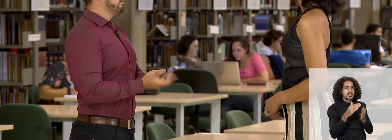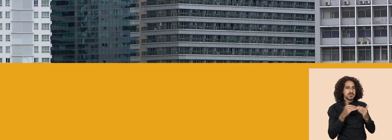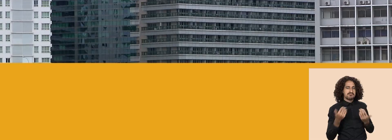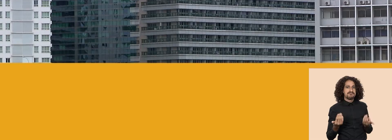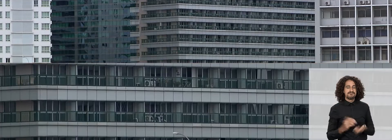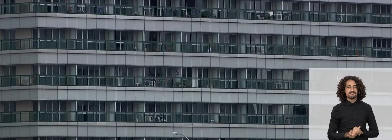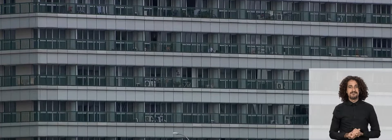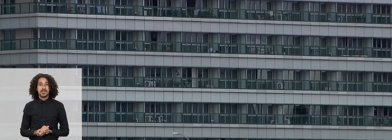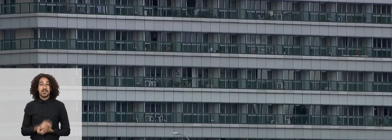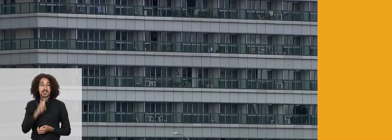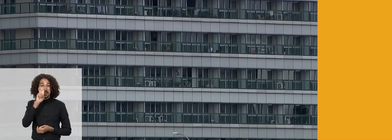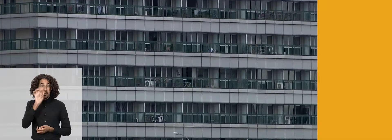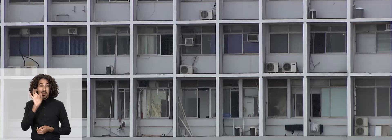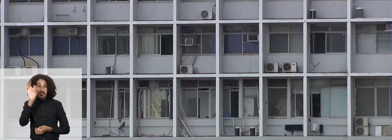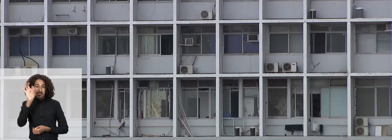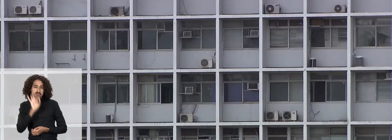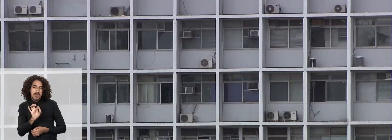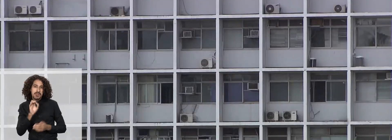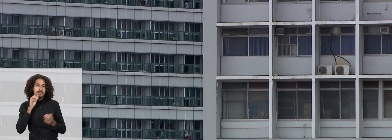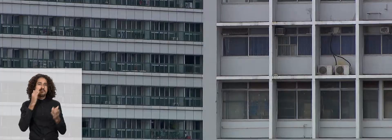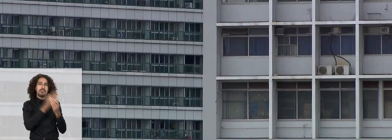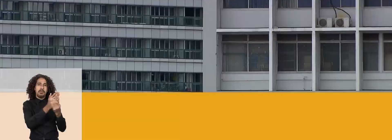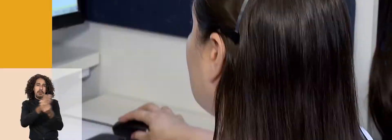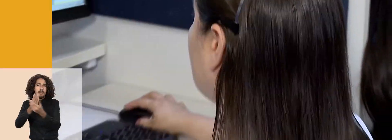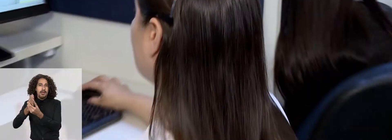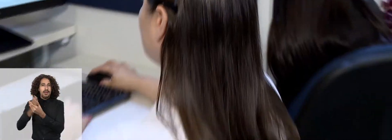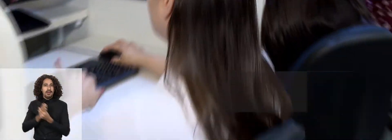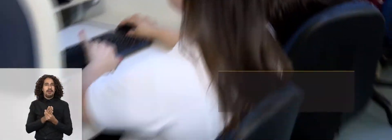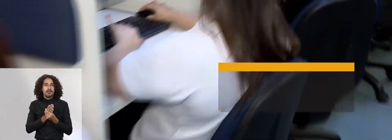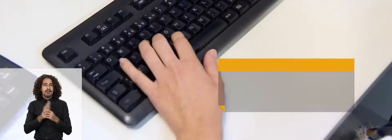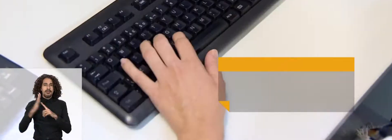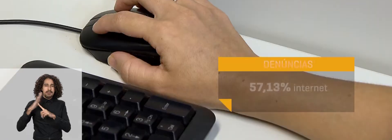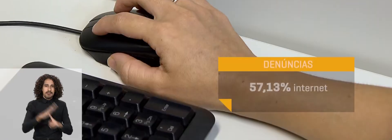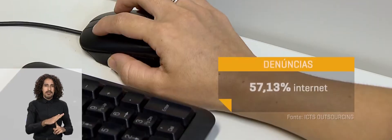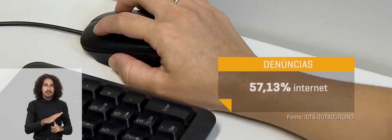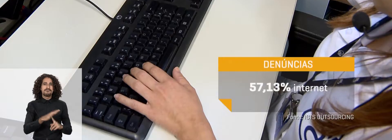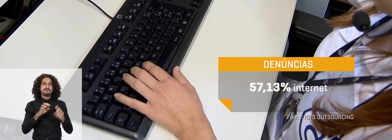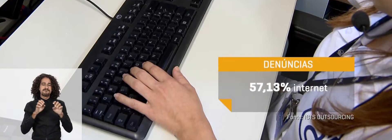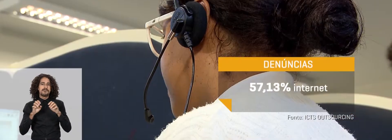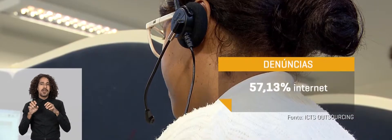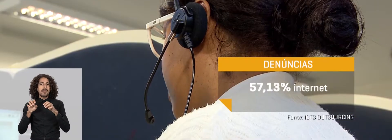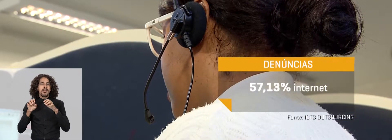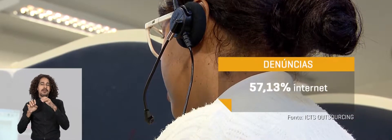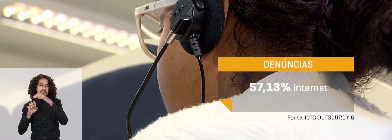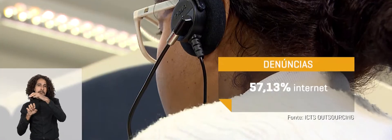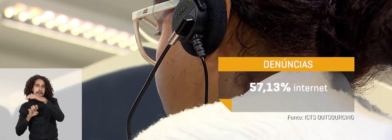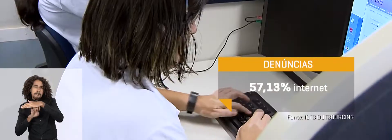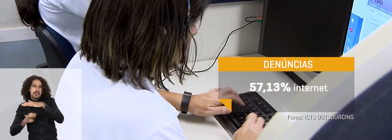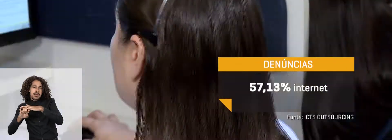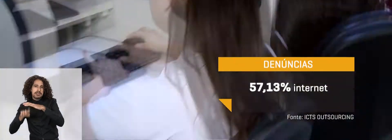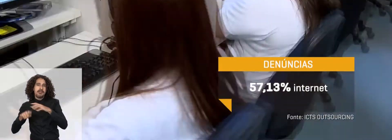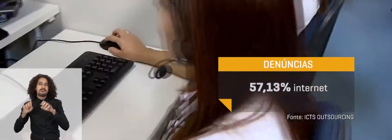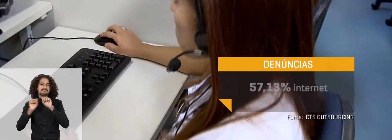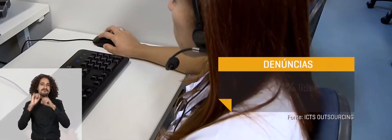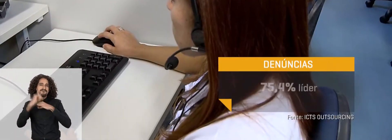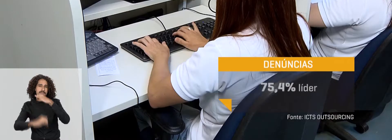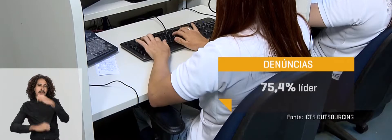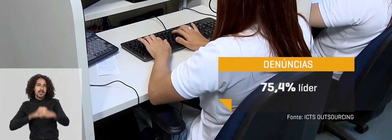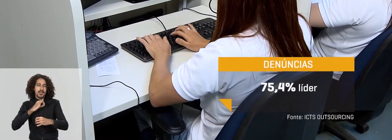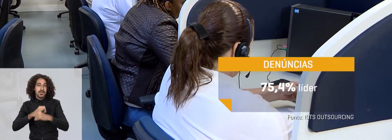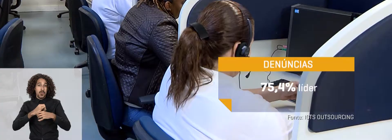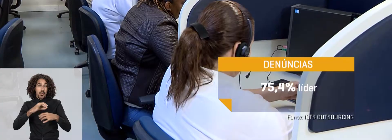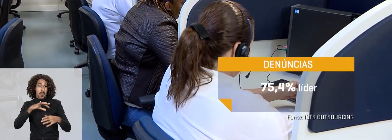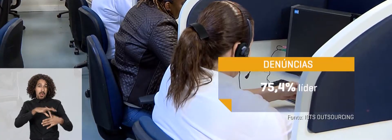demitir. Mais da metade das denúncias de assédio moral nas empresas são feitas pela internet. Os